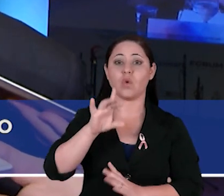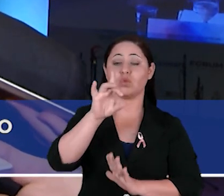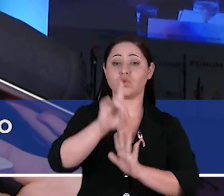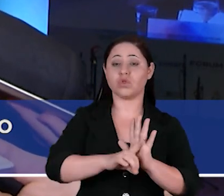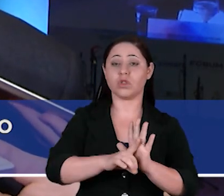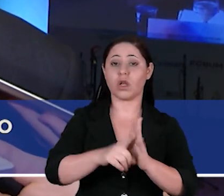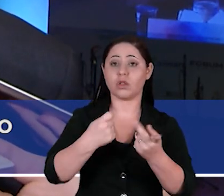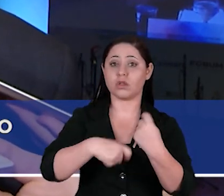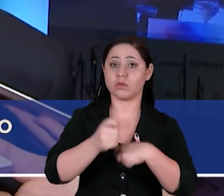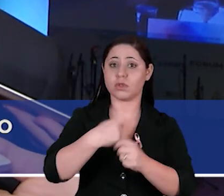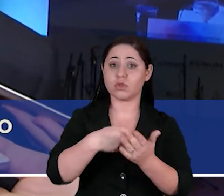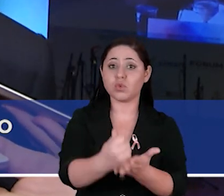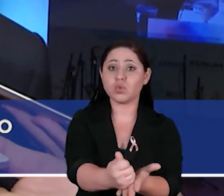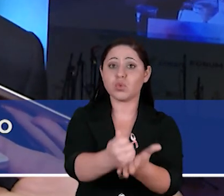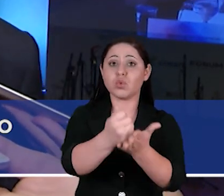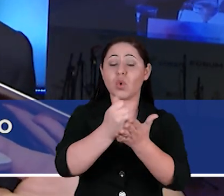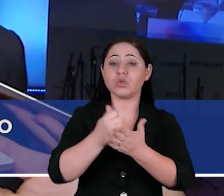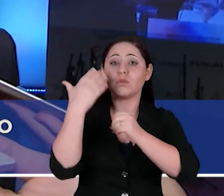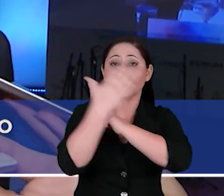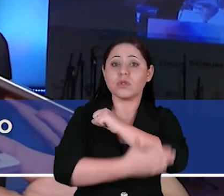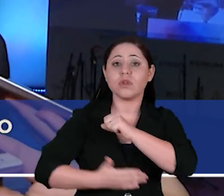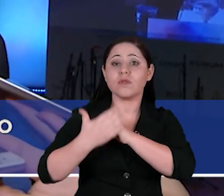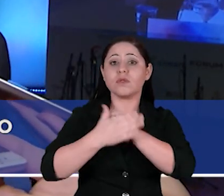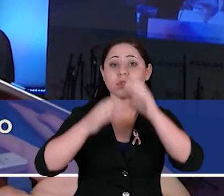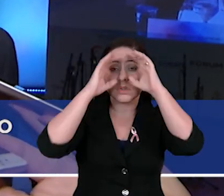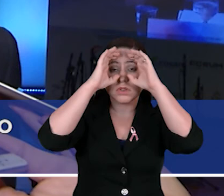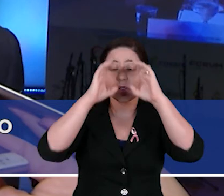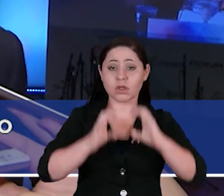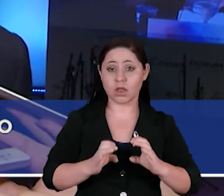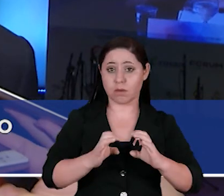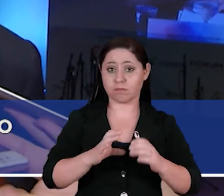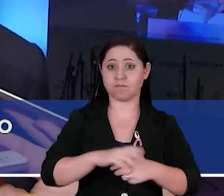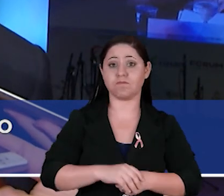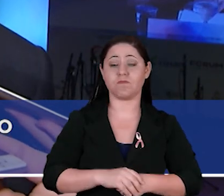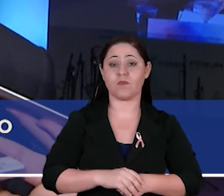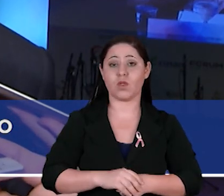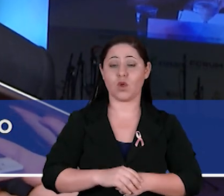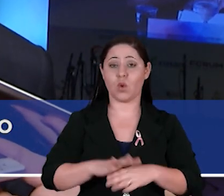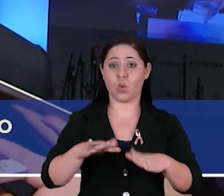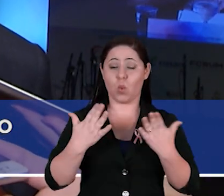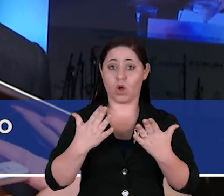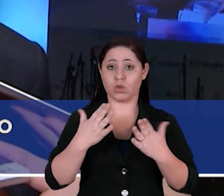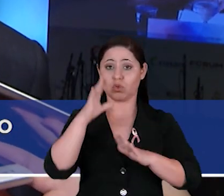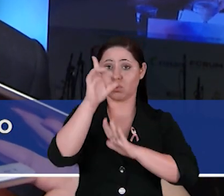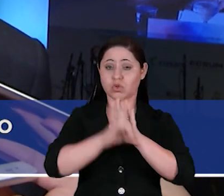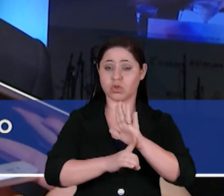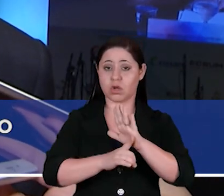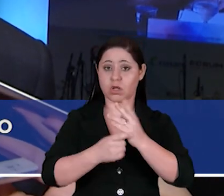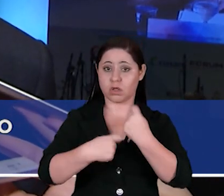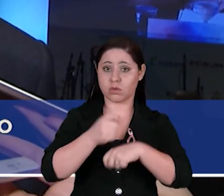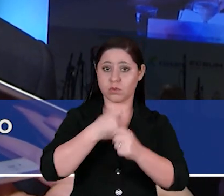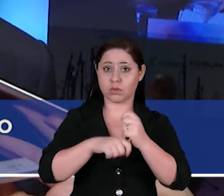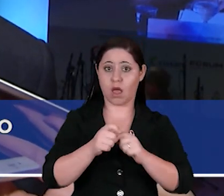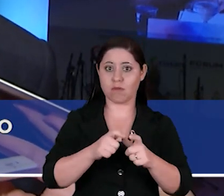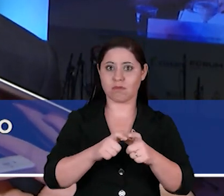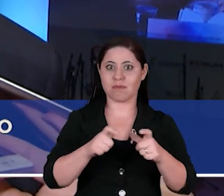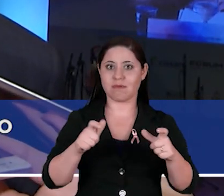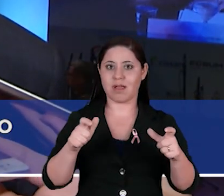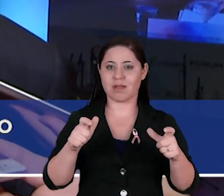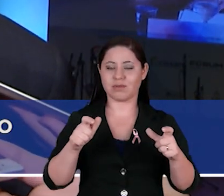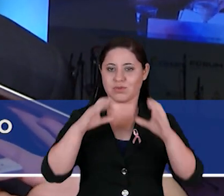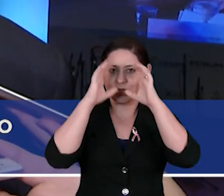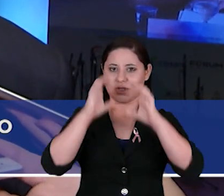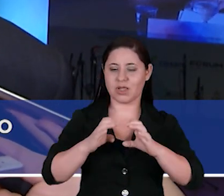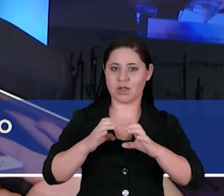opressão. O direito administrativo veio a trazer uma defesa para o cidadão. Quando o direito administrativo está